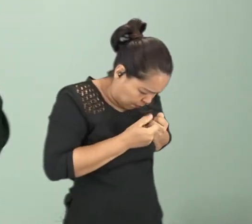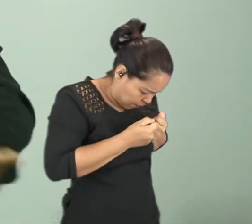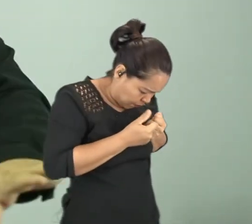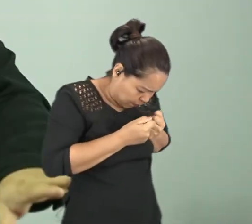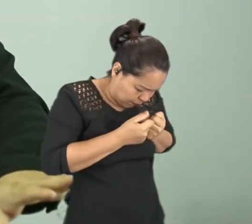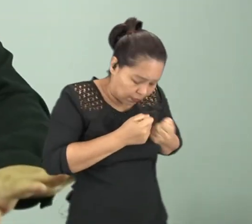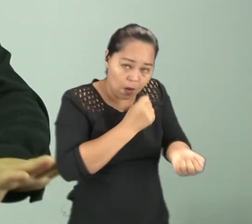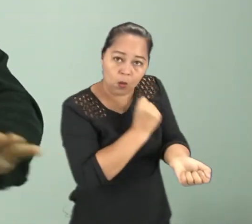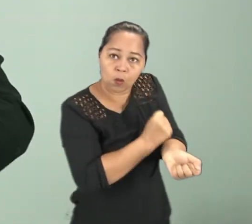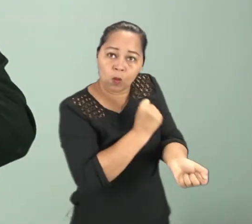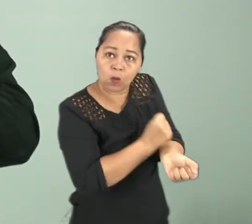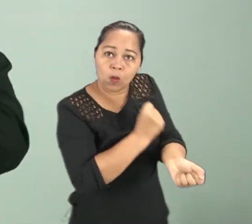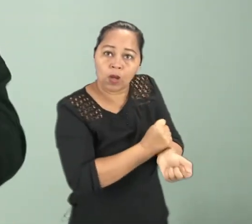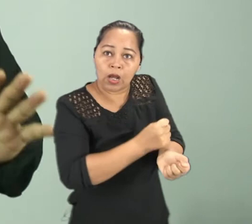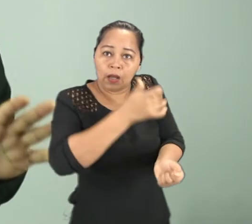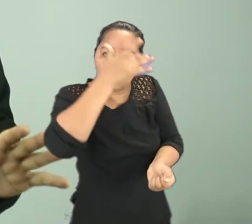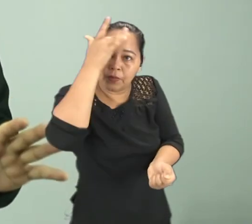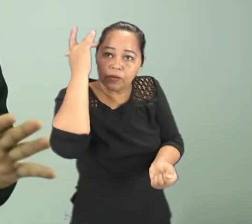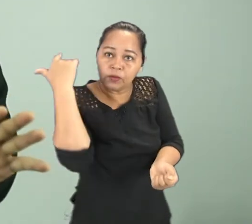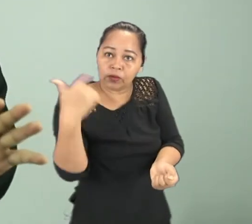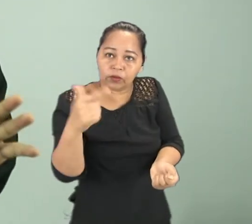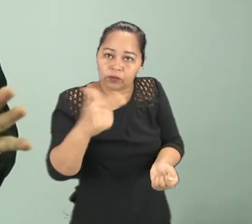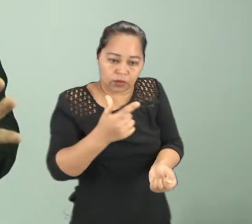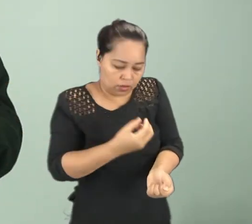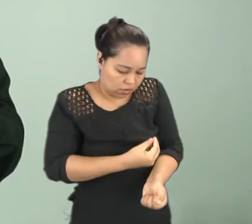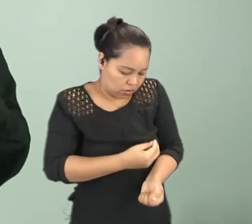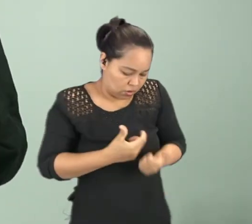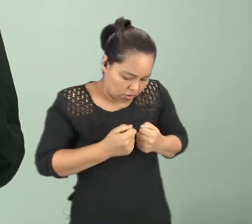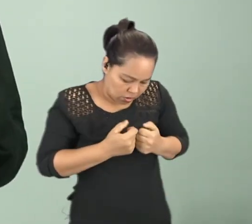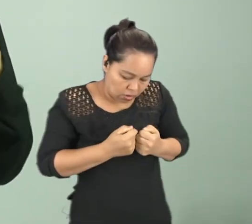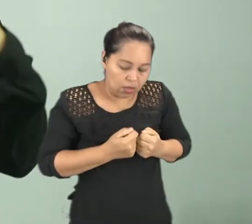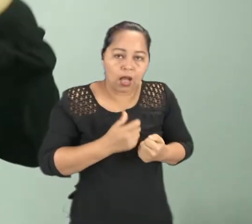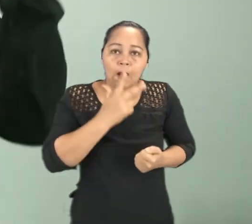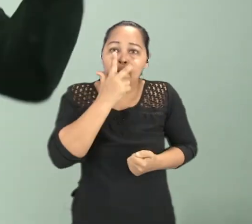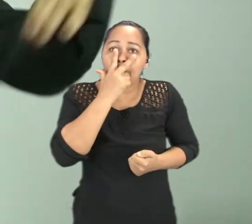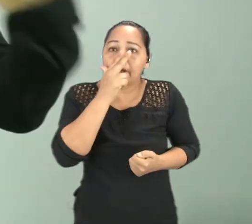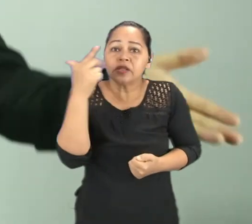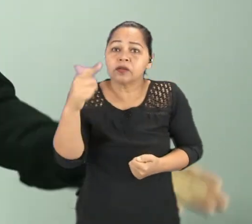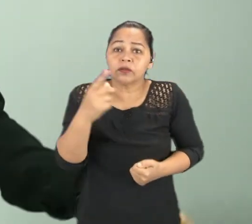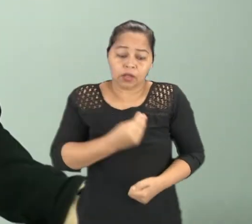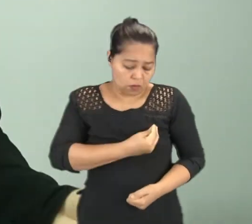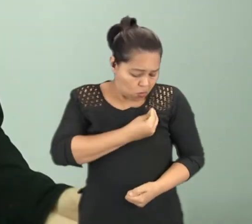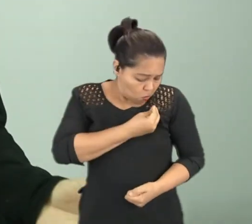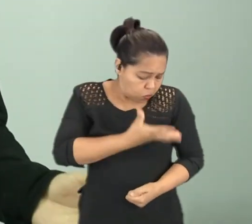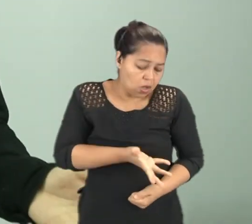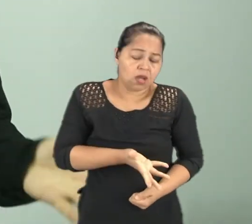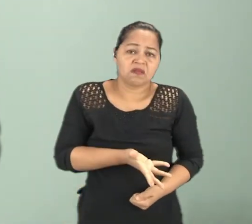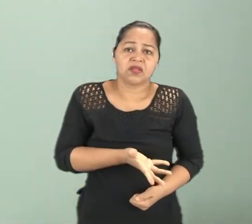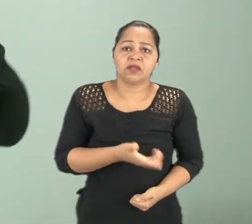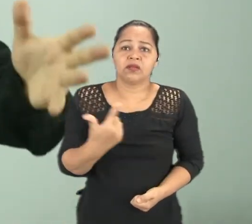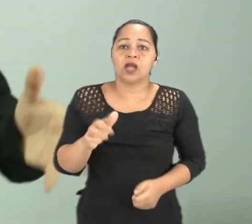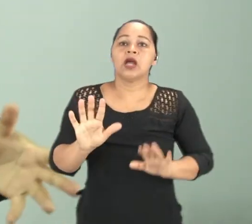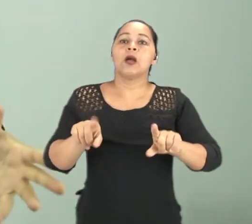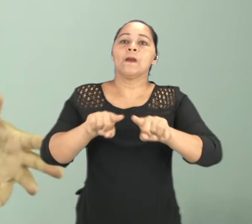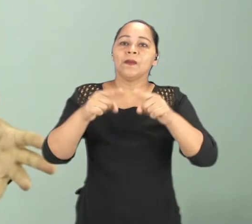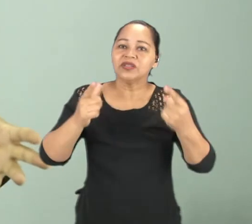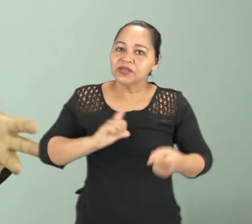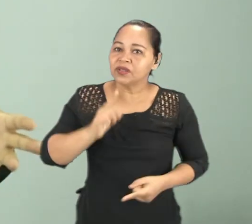Como se quem não tem celular parece que não tem uma vida, né? Mas tem muitas pessoas que escolheram não ter celulares, não ter